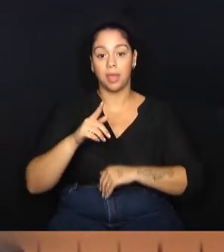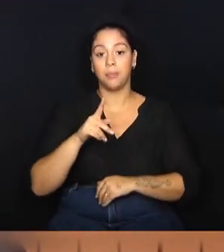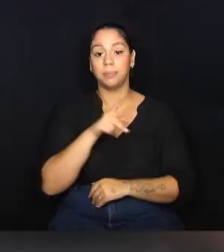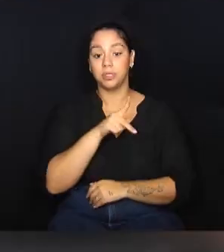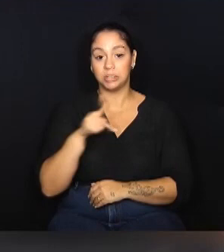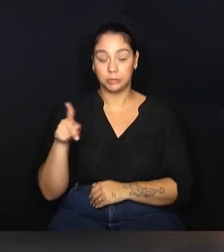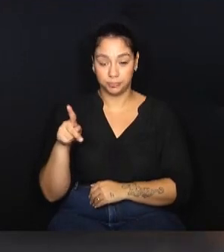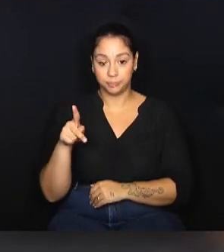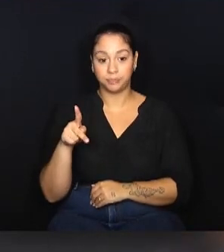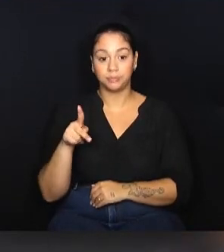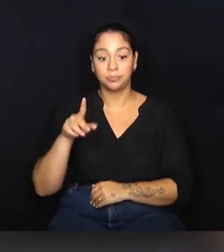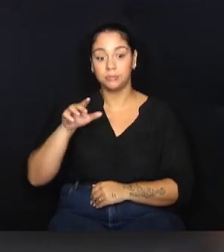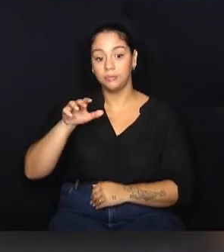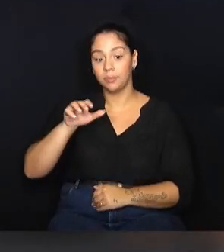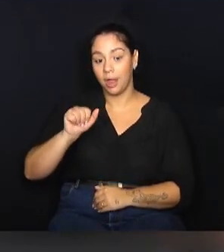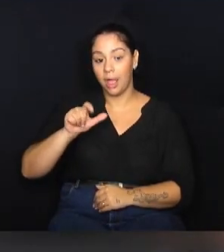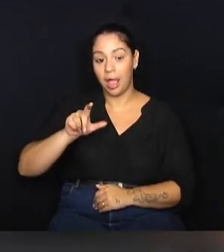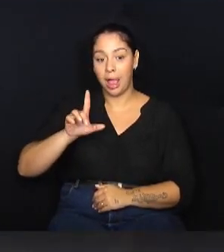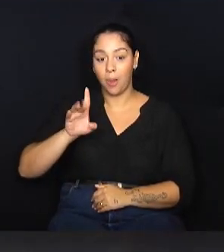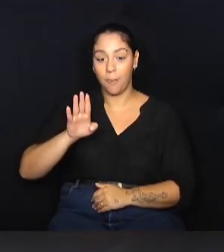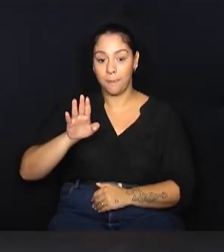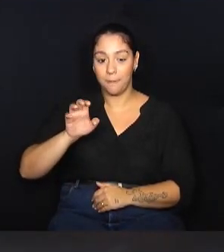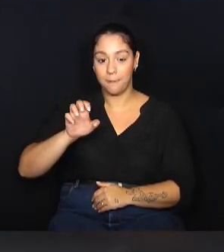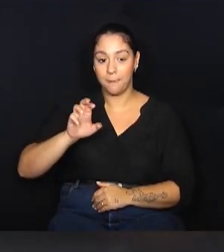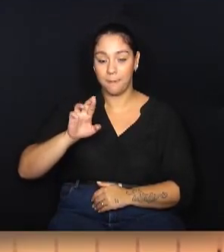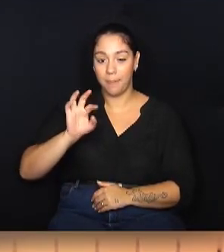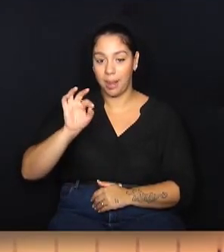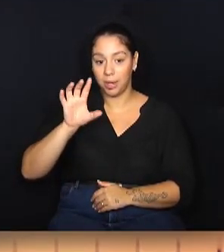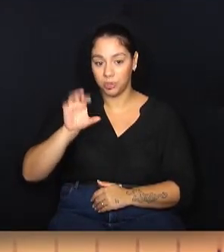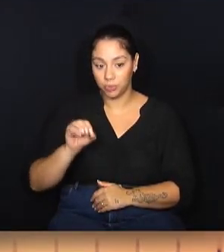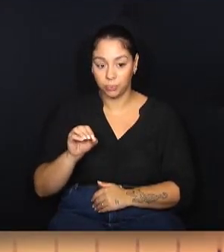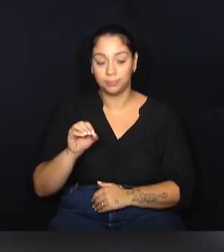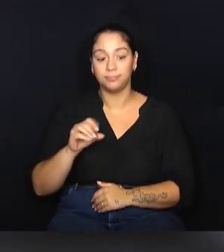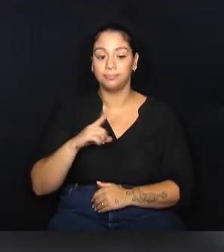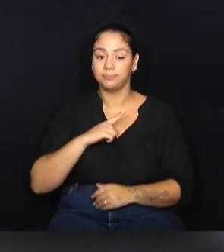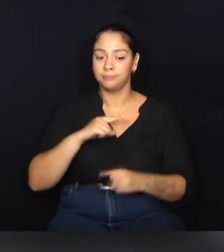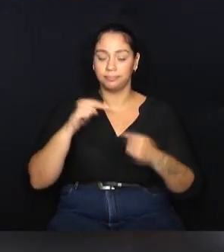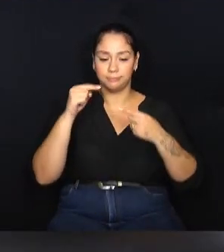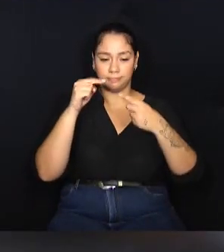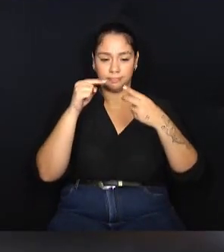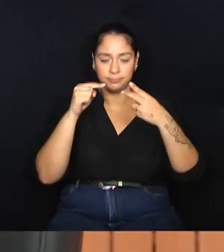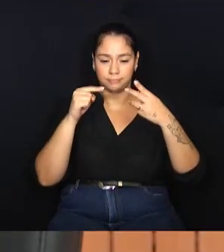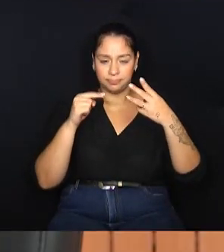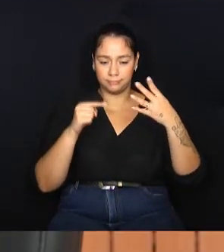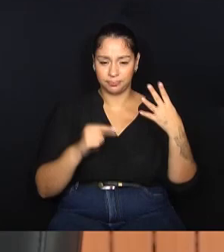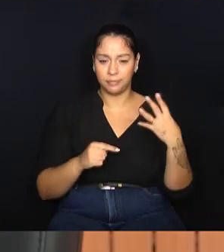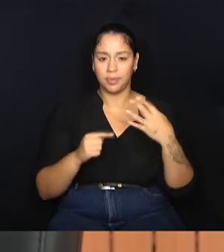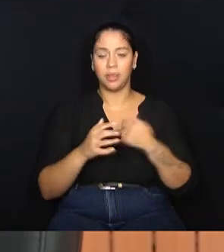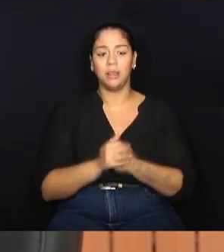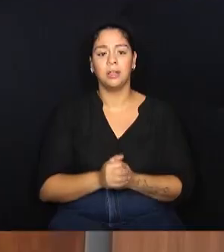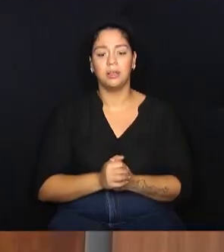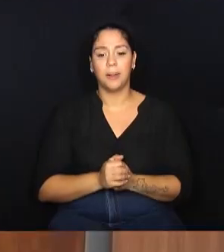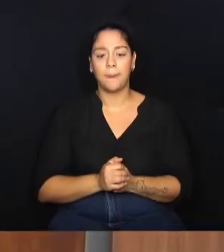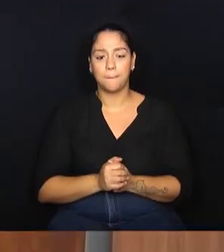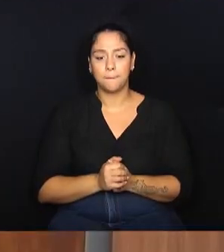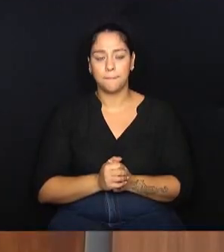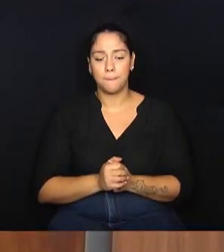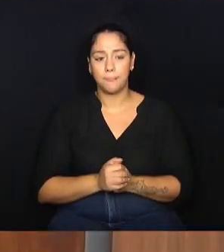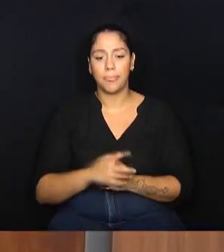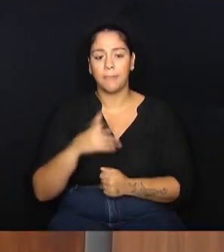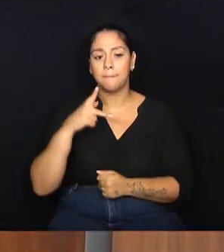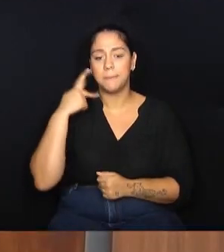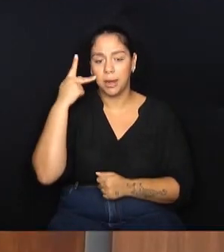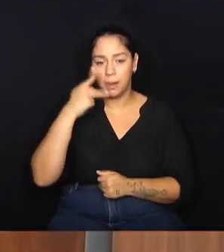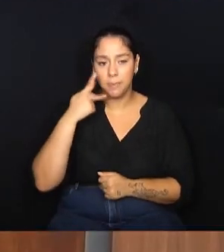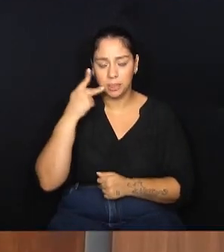professor Alberto, os parlamentares Carmo Luiz, Cecílio Santos, Felipe Marquesi, Nelson Osseri e Mariana Conte